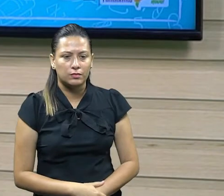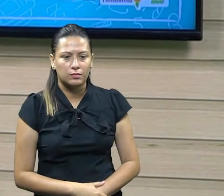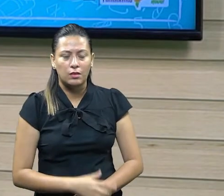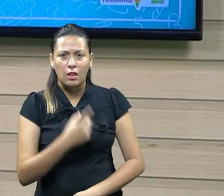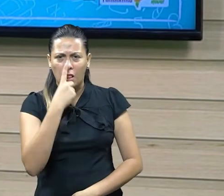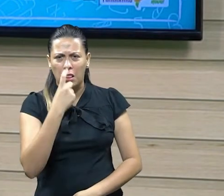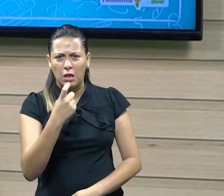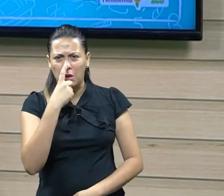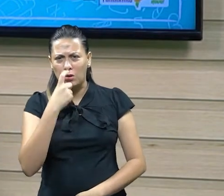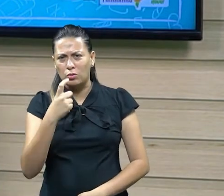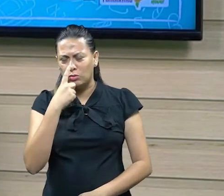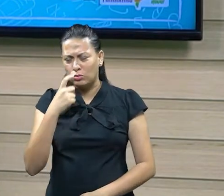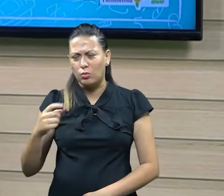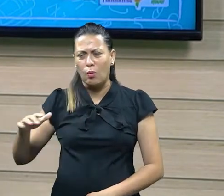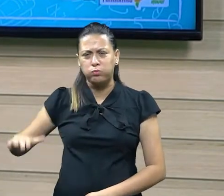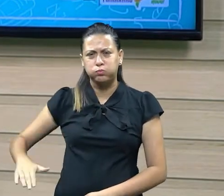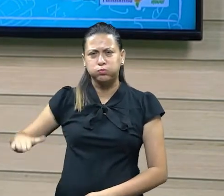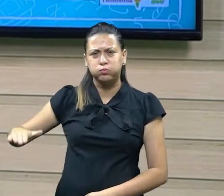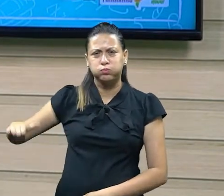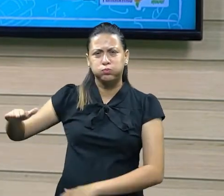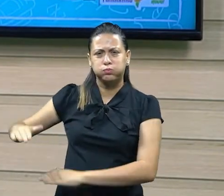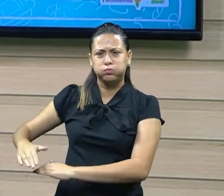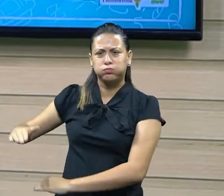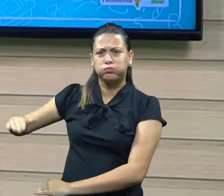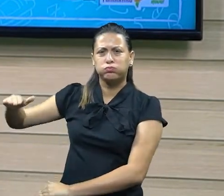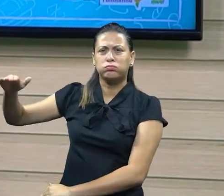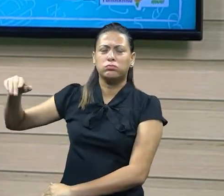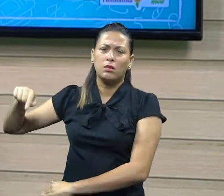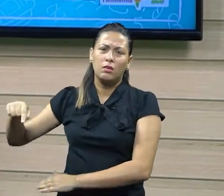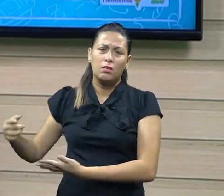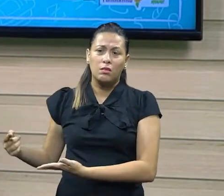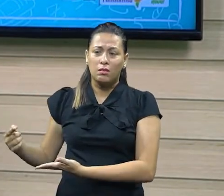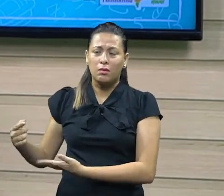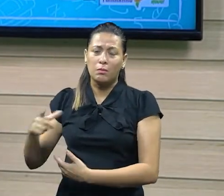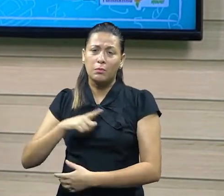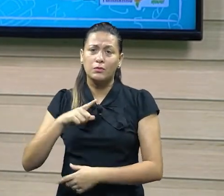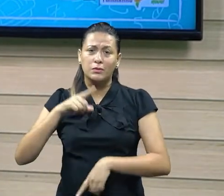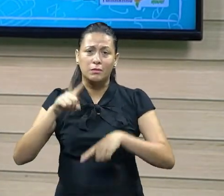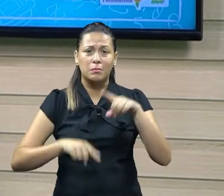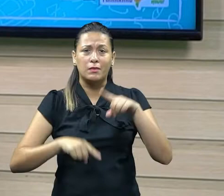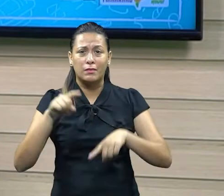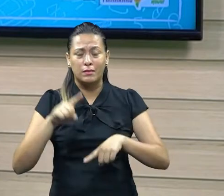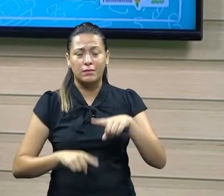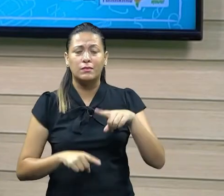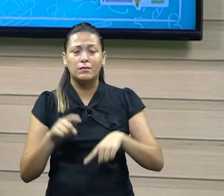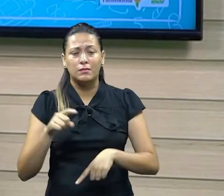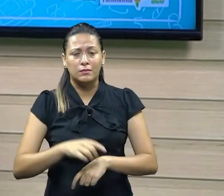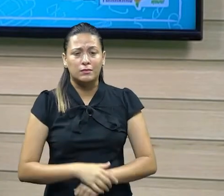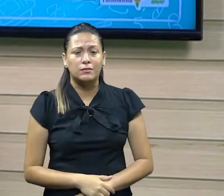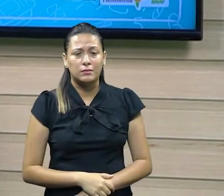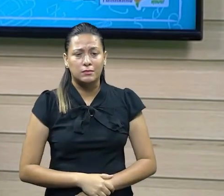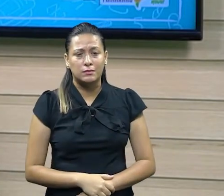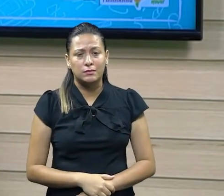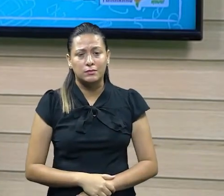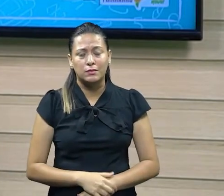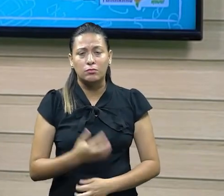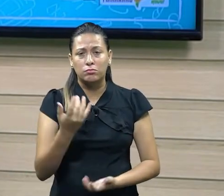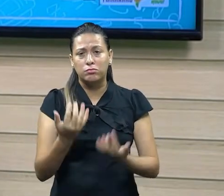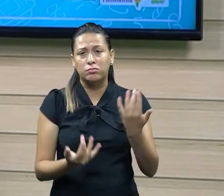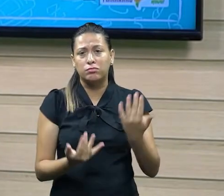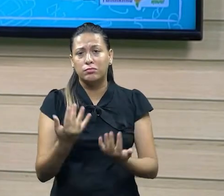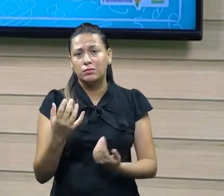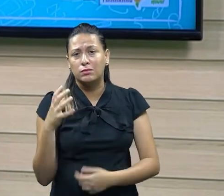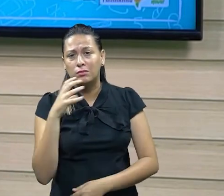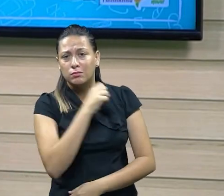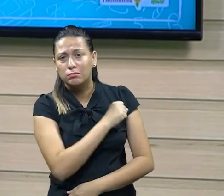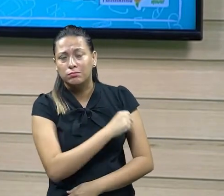acumular lixo. Esse lixo ele pode também conter muitos materiais que facilmente pegam fogo